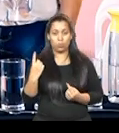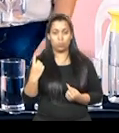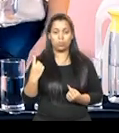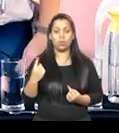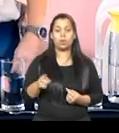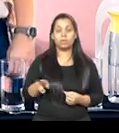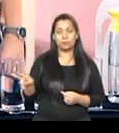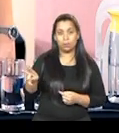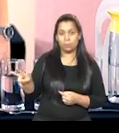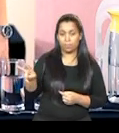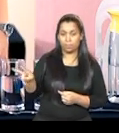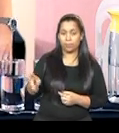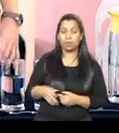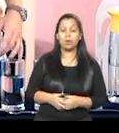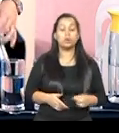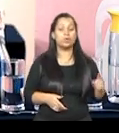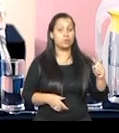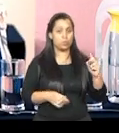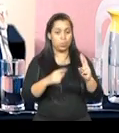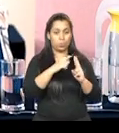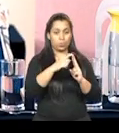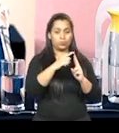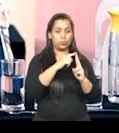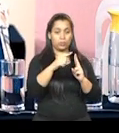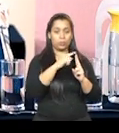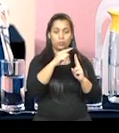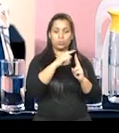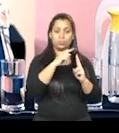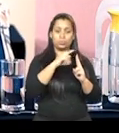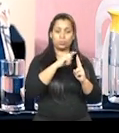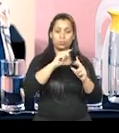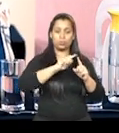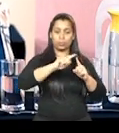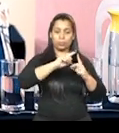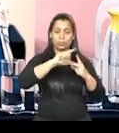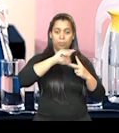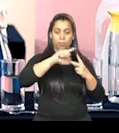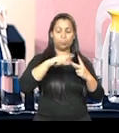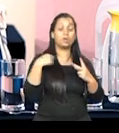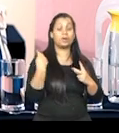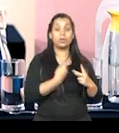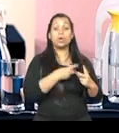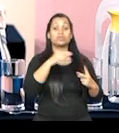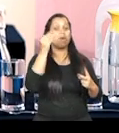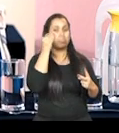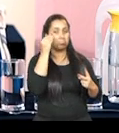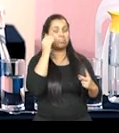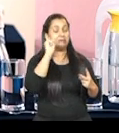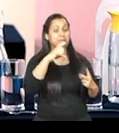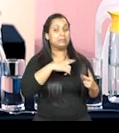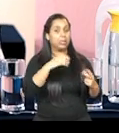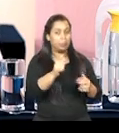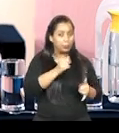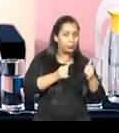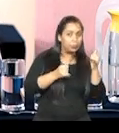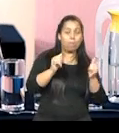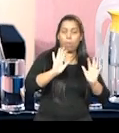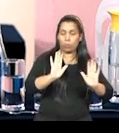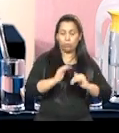à rede elétrica e o outro nós temos 2 pontas desencapadas nas quais nós vamos comprovar a eletricidade ou